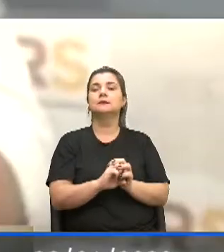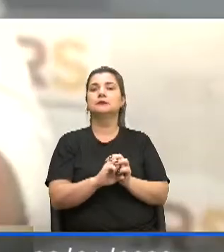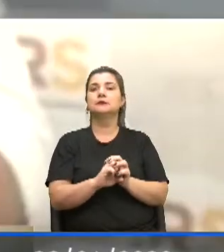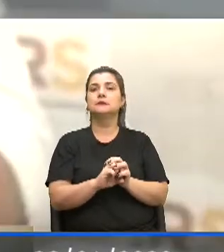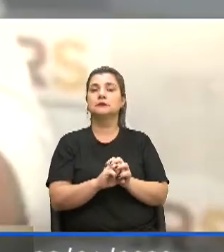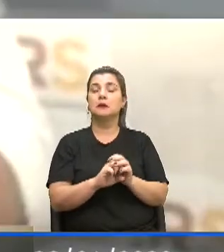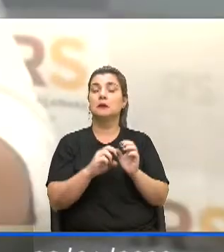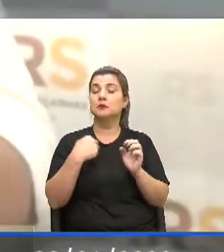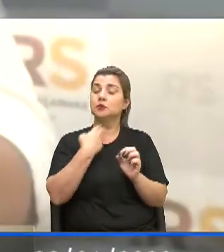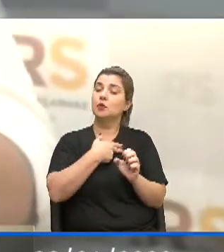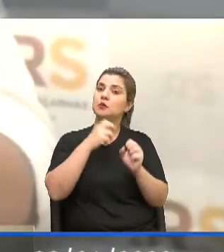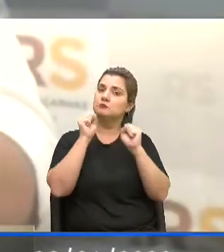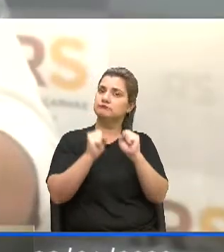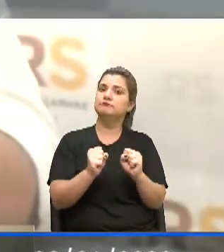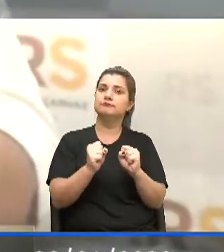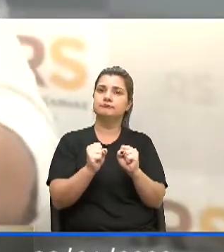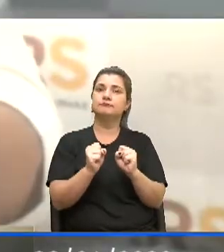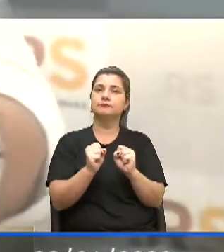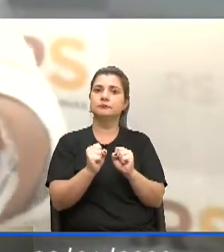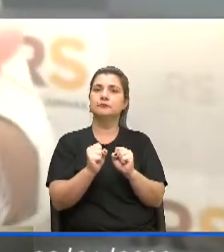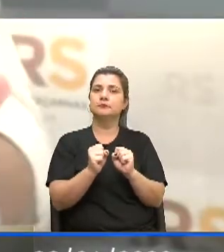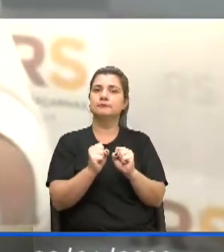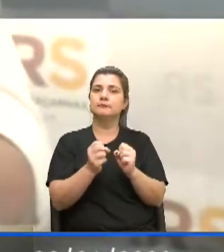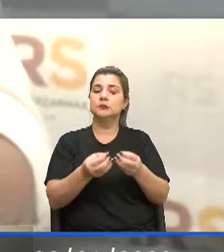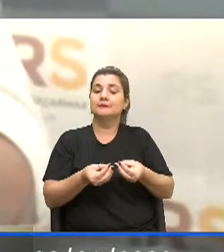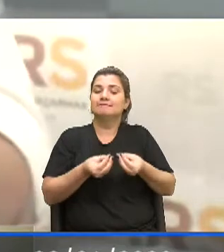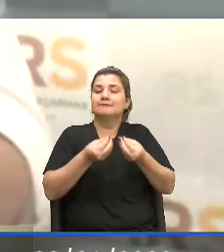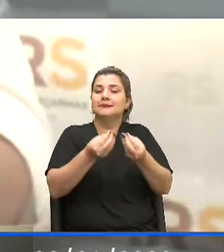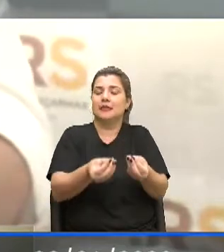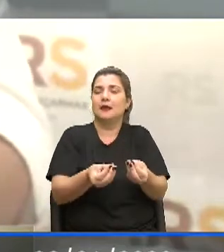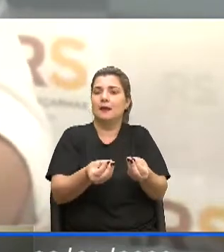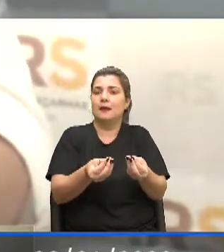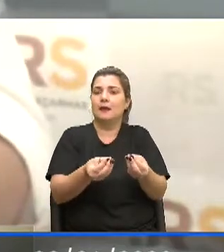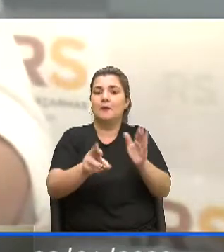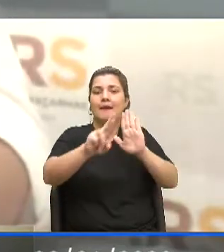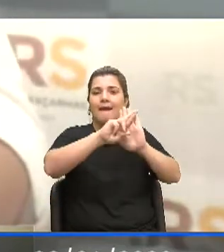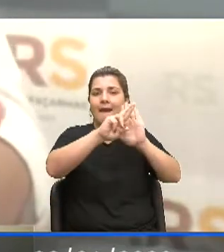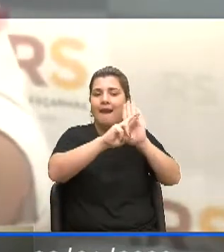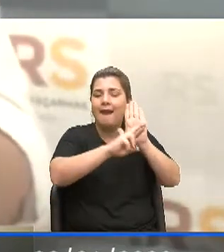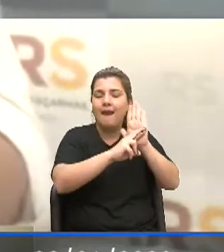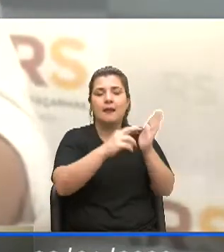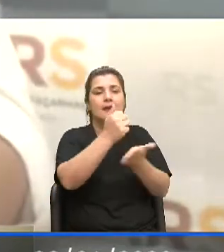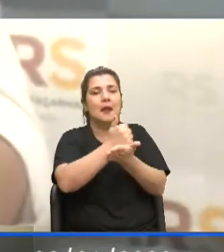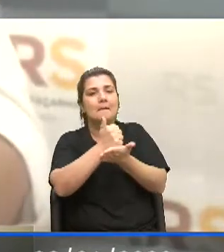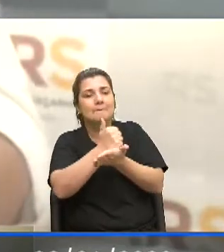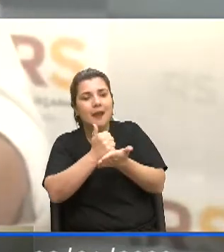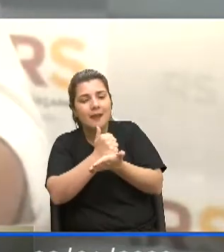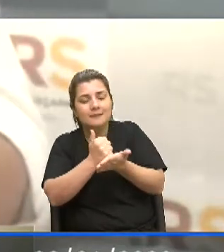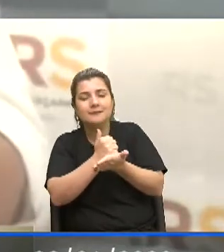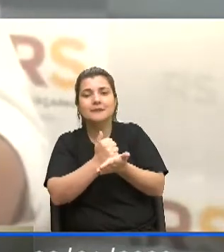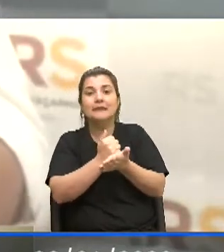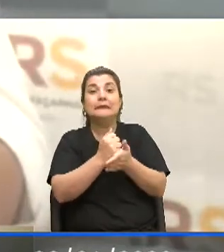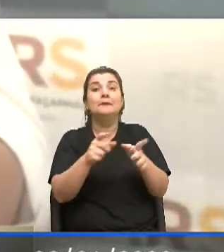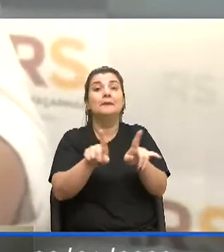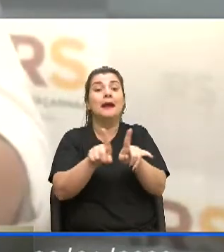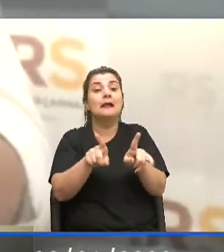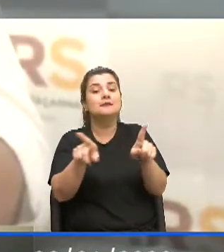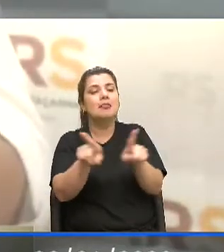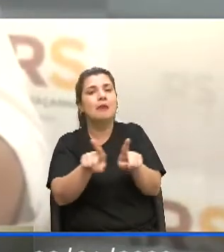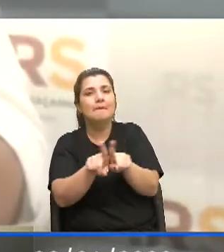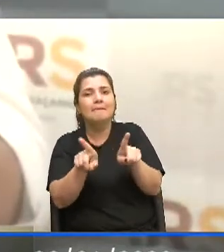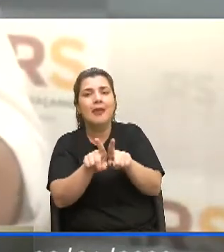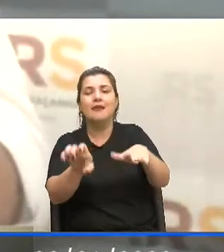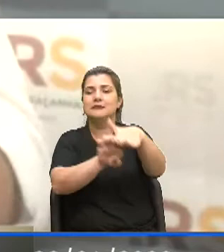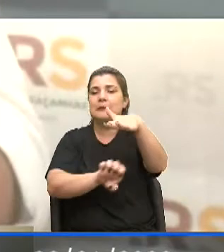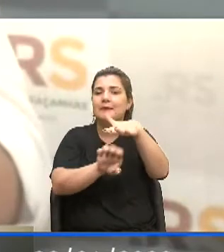que a gente possa dar um regramento básico para que as empresas também executem da